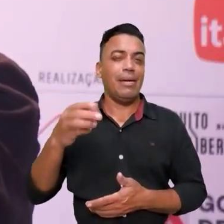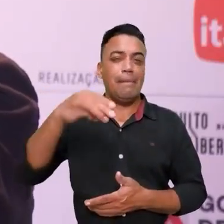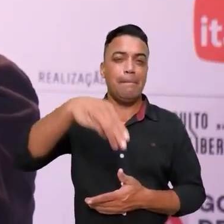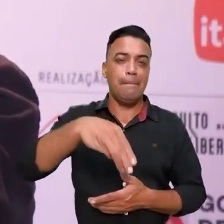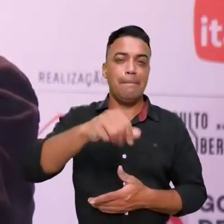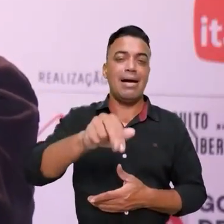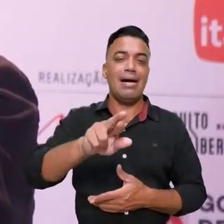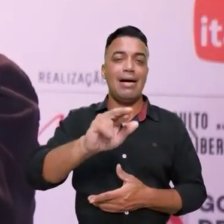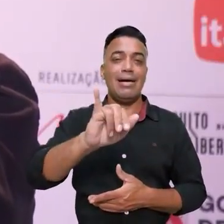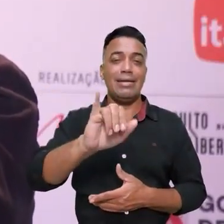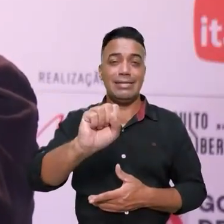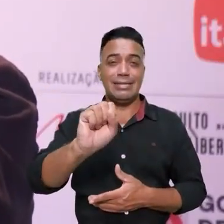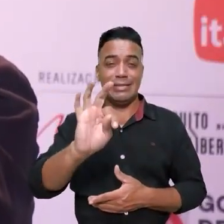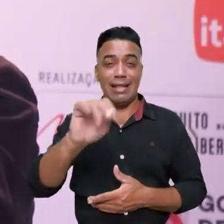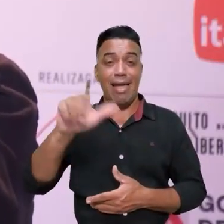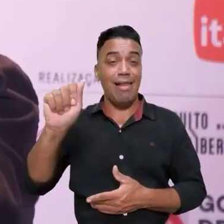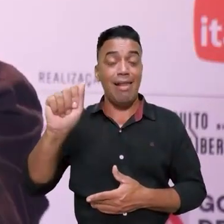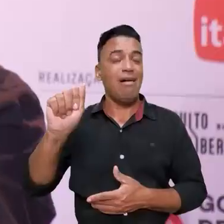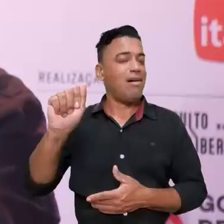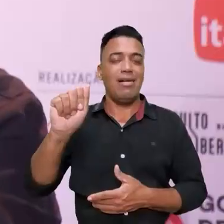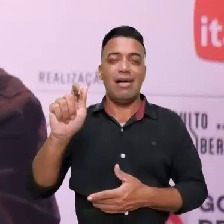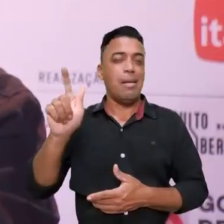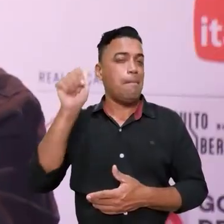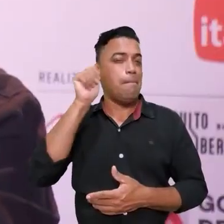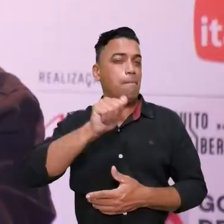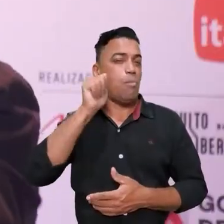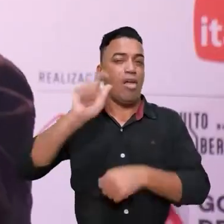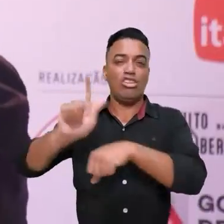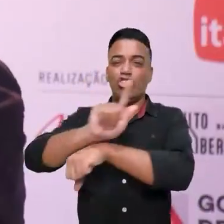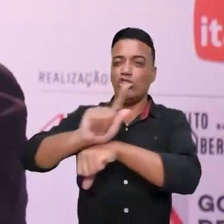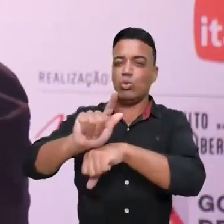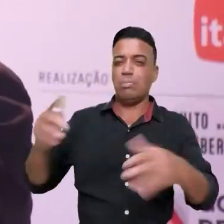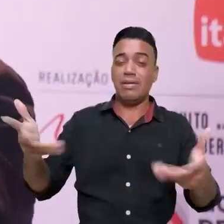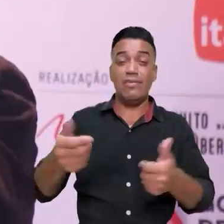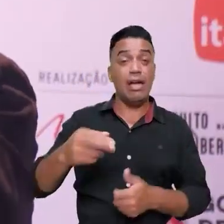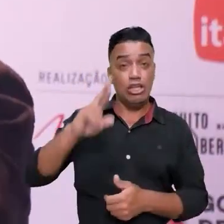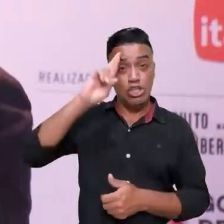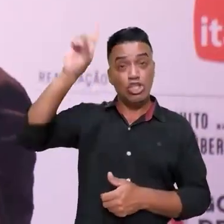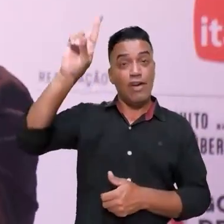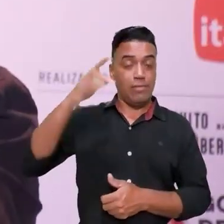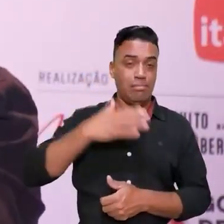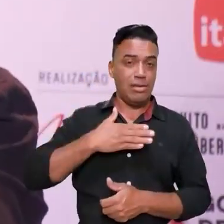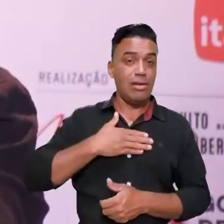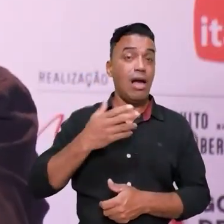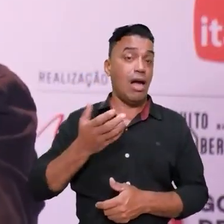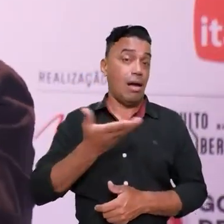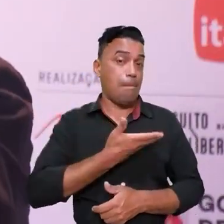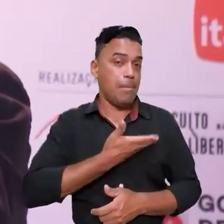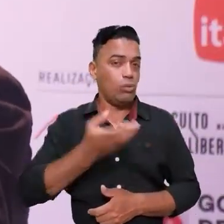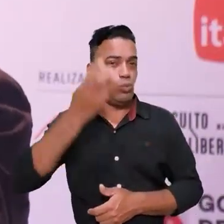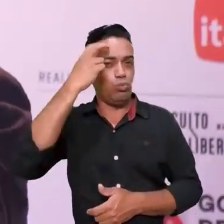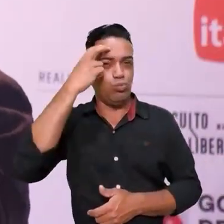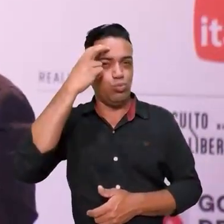Maristela Rangel está aqui, uma das gestoras mais incríveis que eu já conheci na vida. Foi minha chefe, foi minha colega de cultura, né?